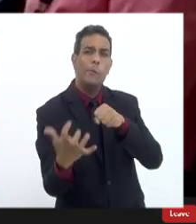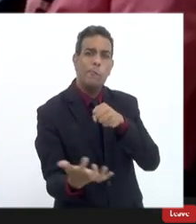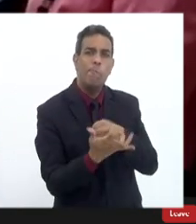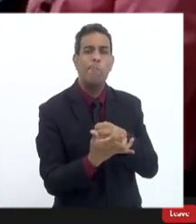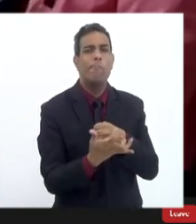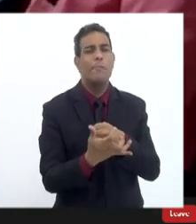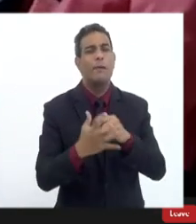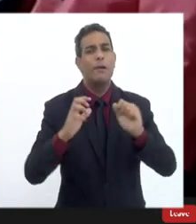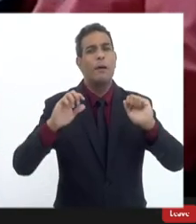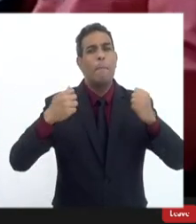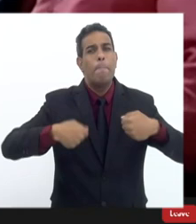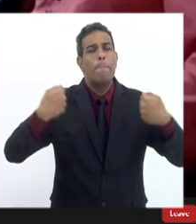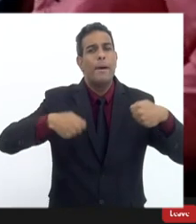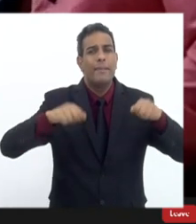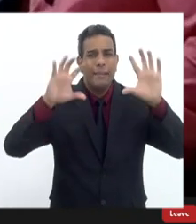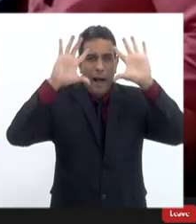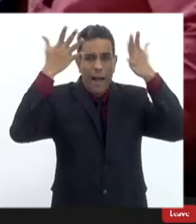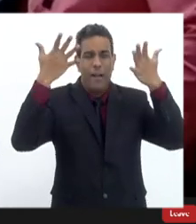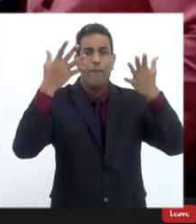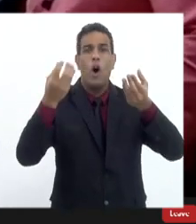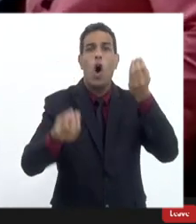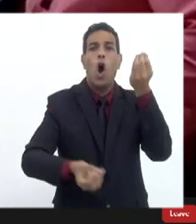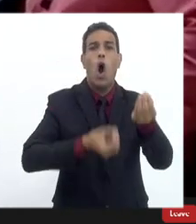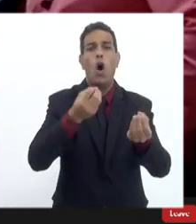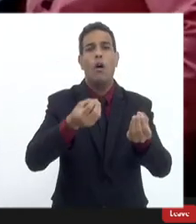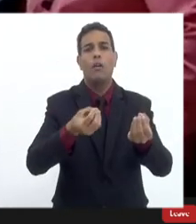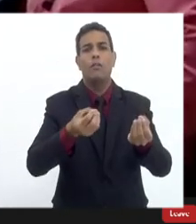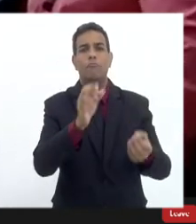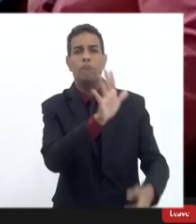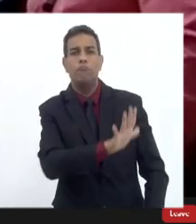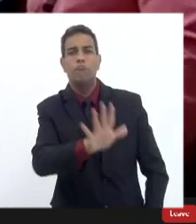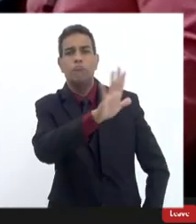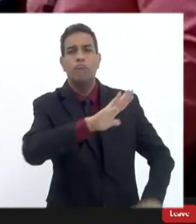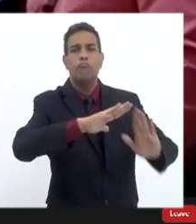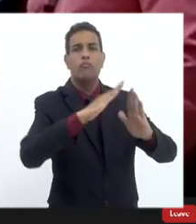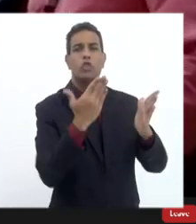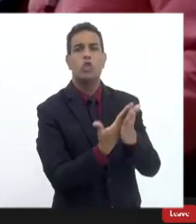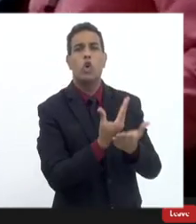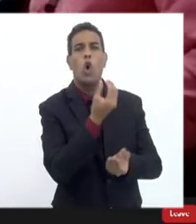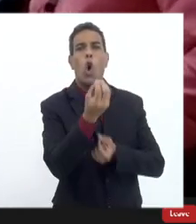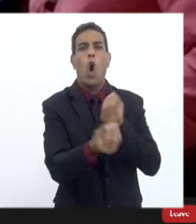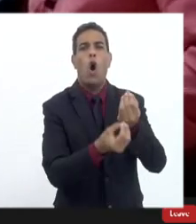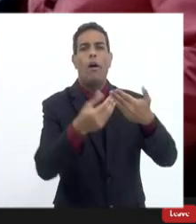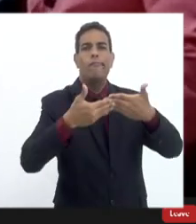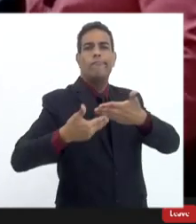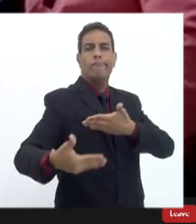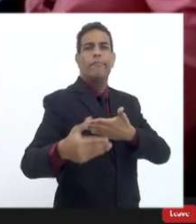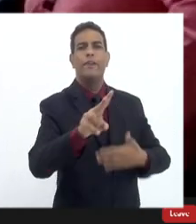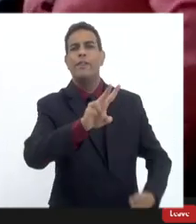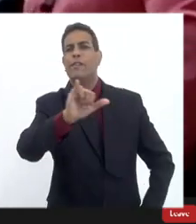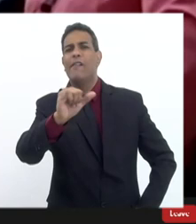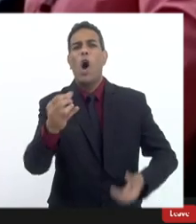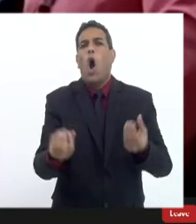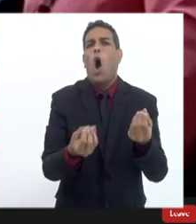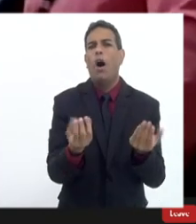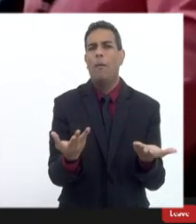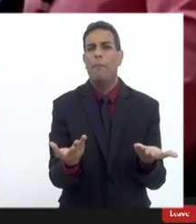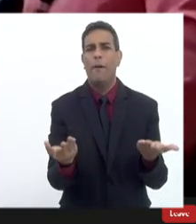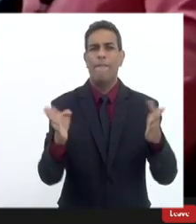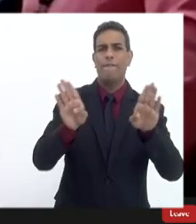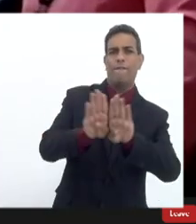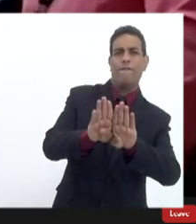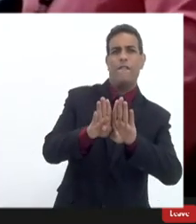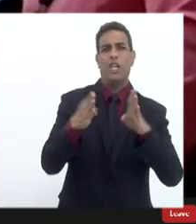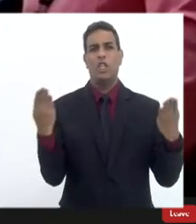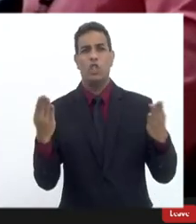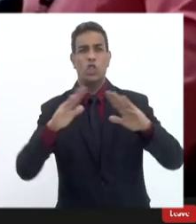fazer uma reavaliação do que foi feito e como que a gente vai fazer daqui para frente. E com relação